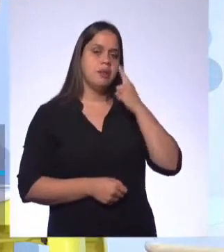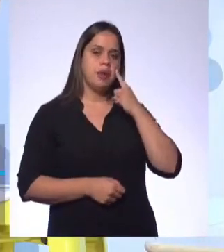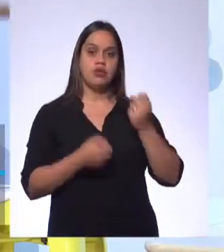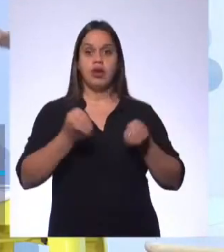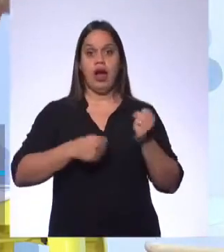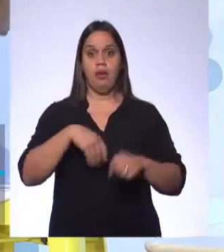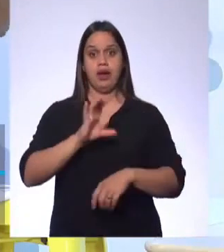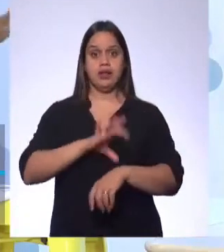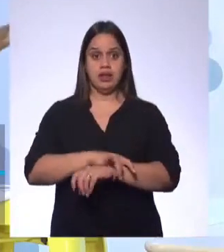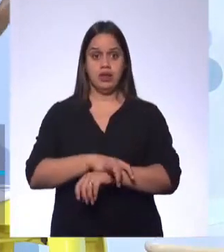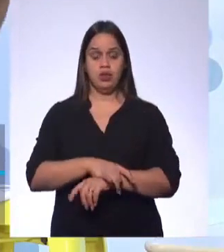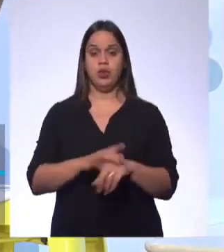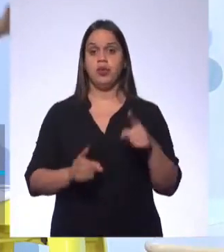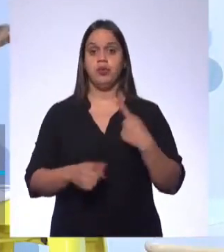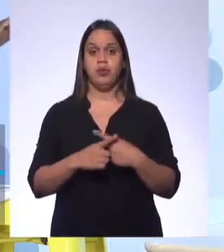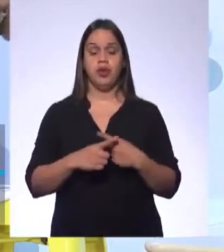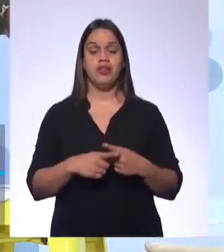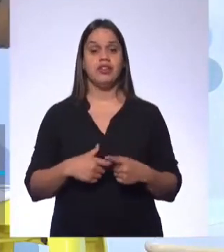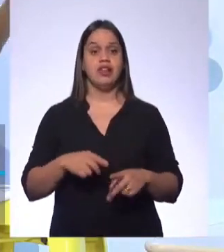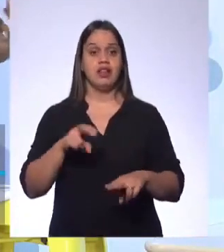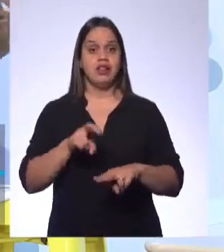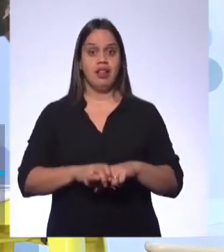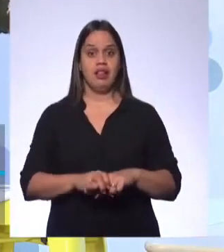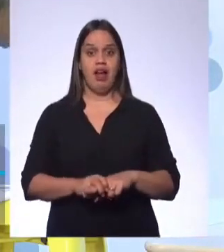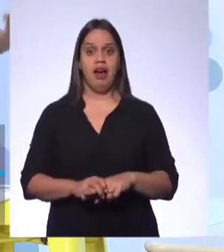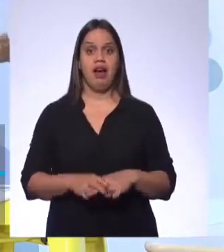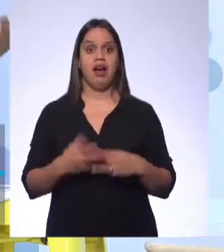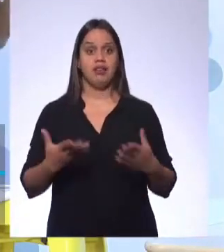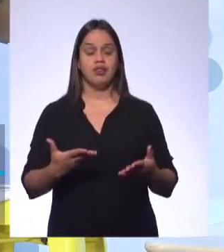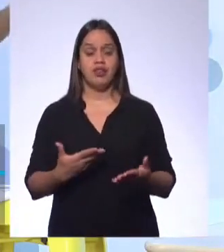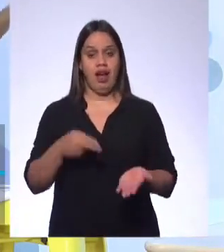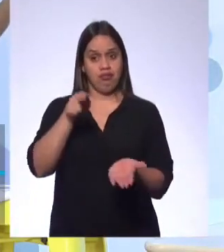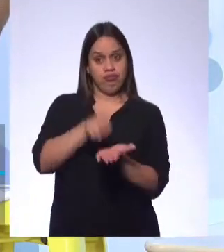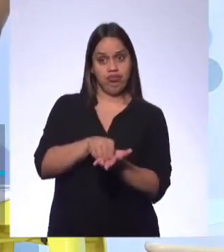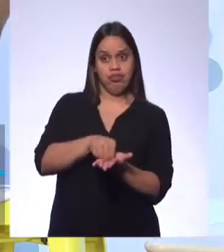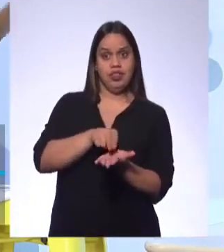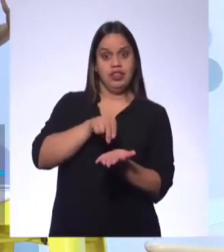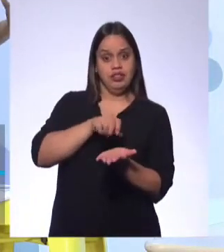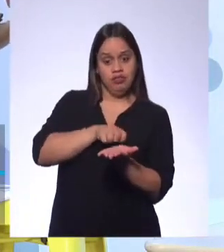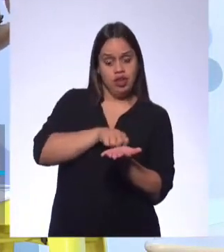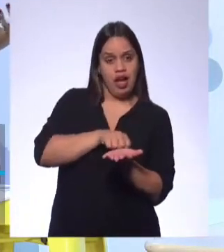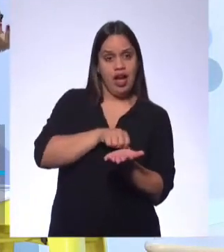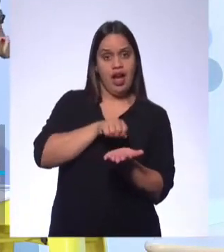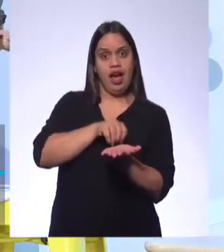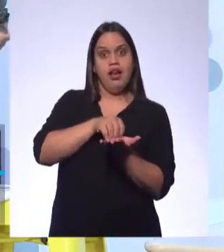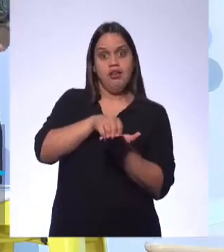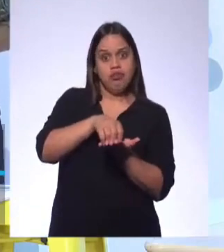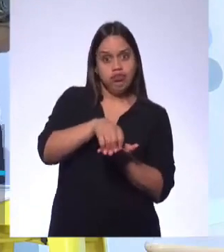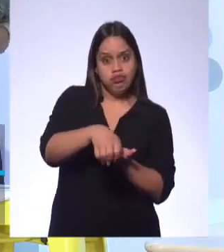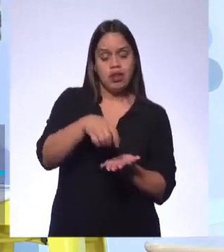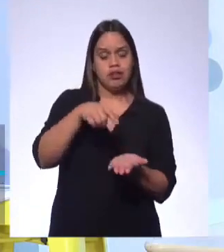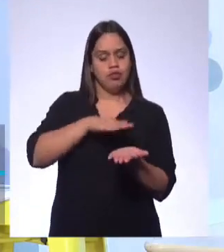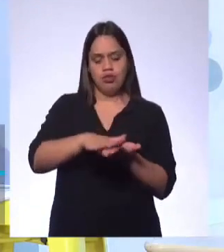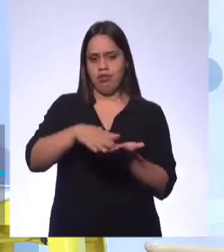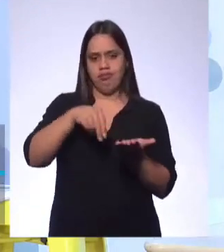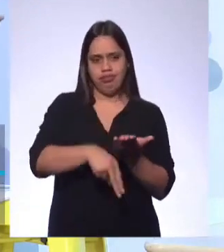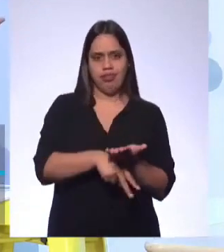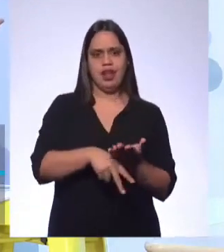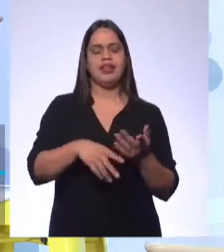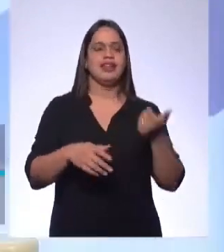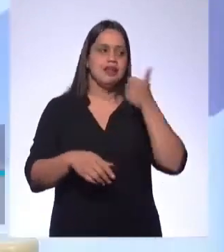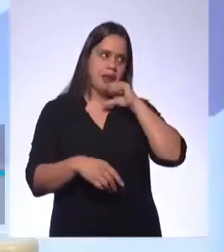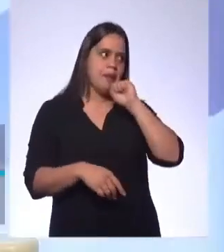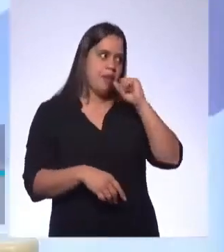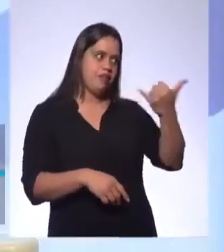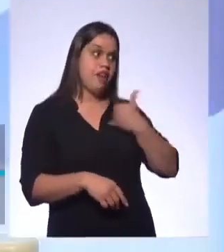né? Ainda mais a gente porque sempre tá ali, pensa, né? Tá ali, no chão, tá no chão não chão. passa, como diria minha mãe. Minha mãe era maravilhosa.